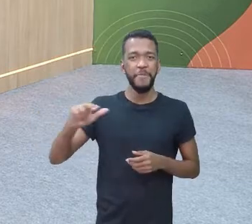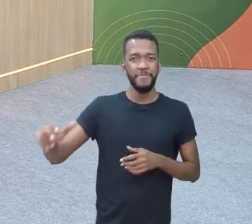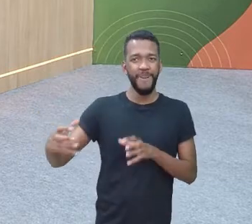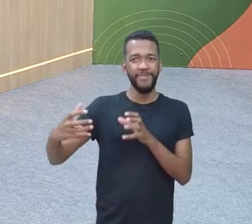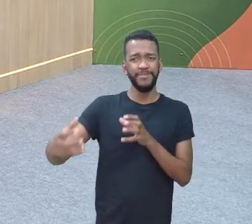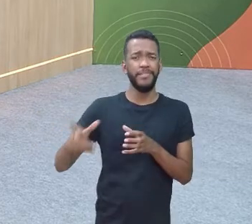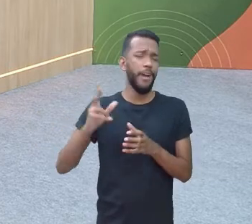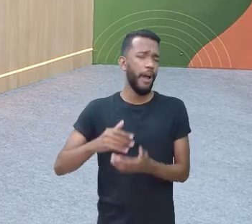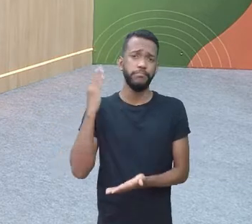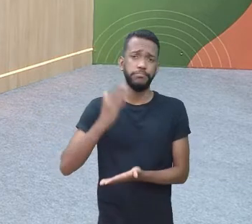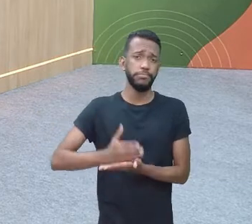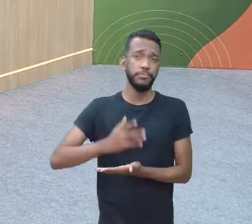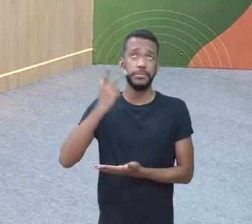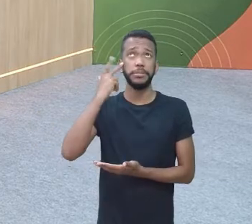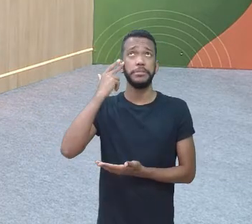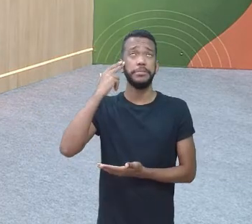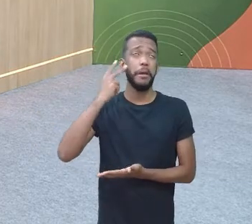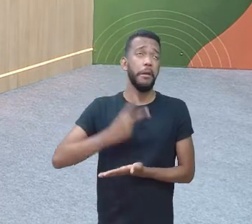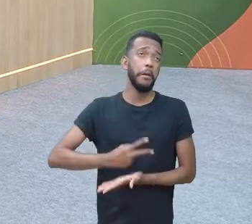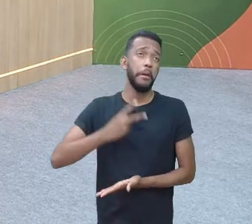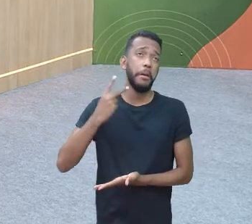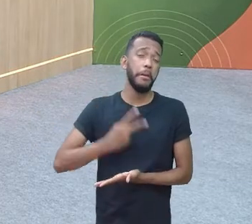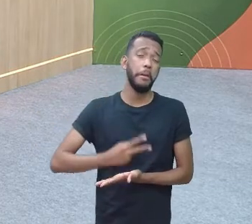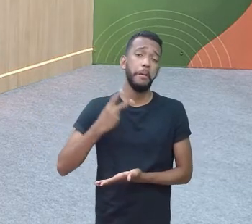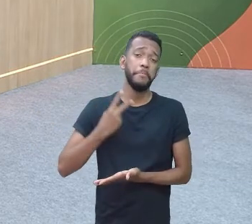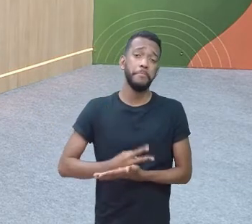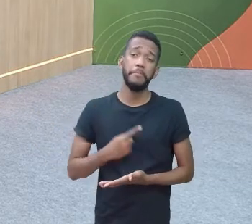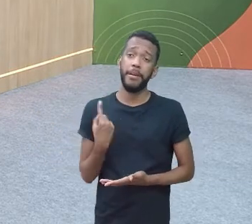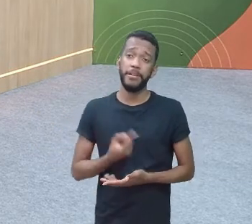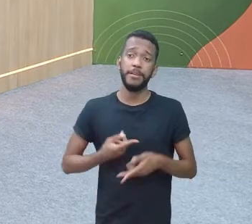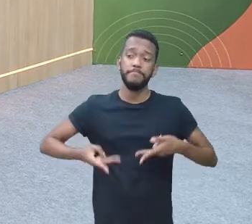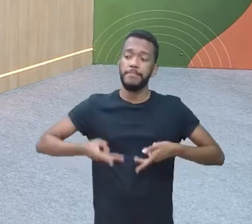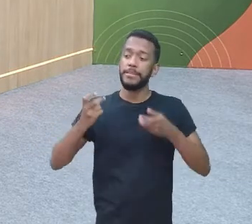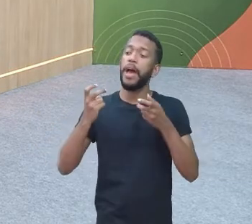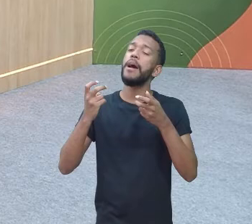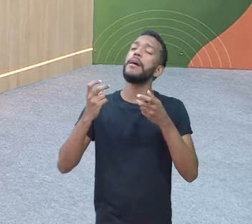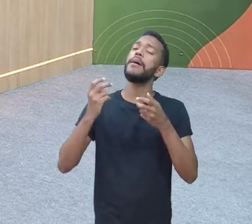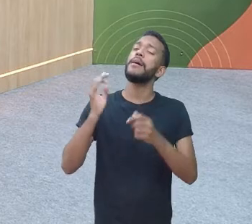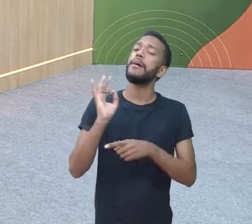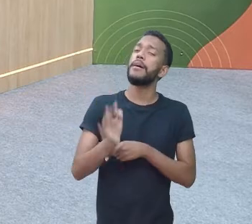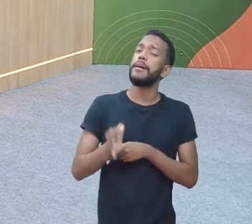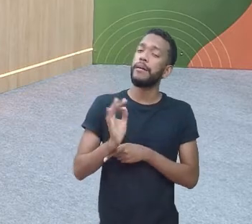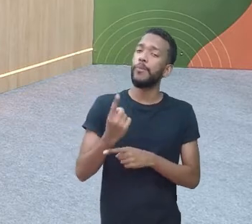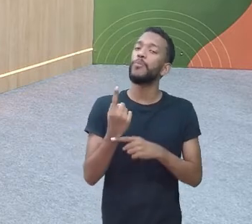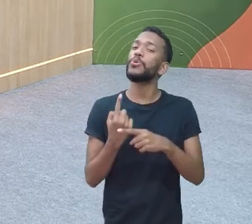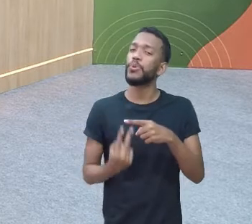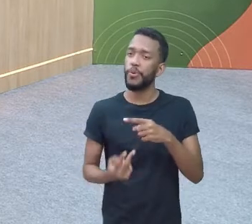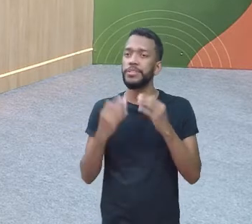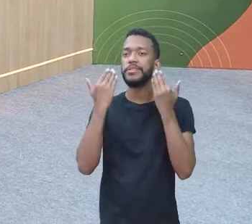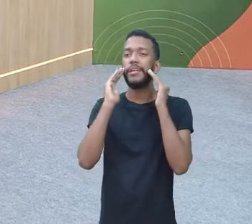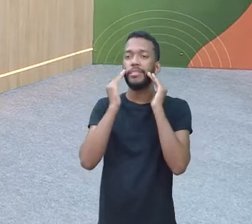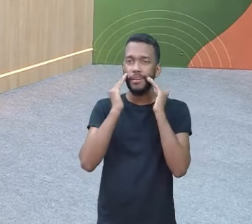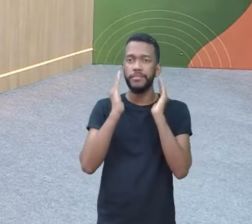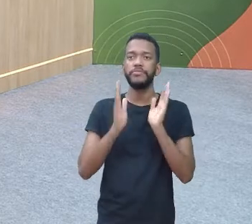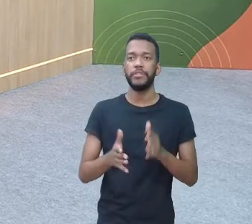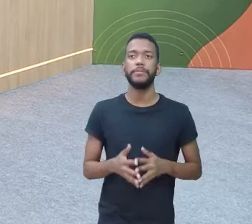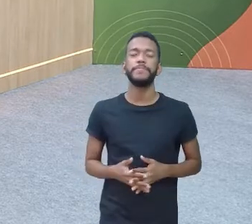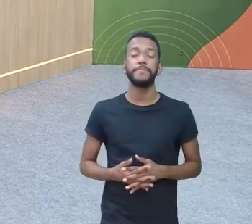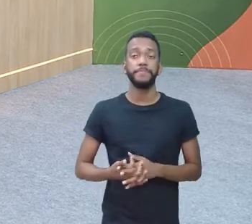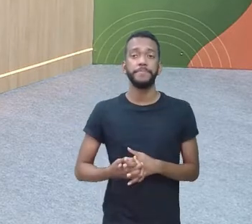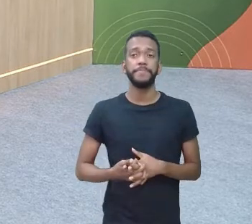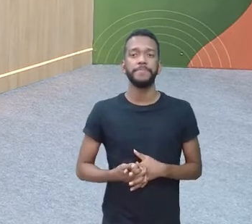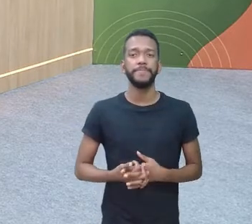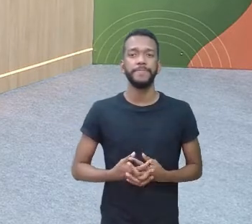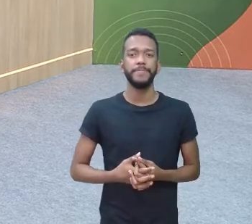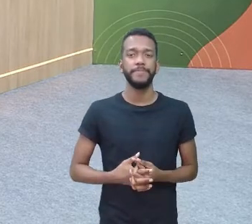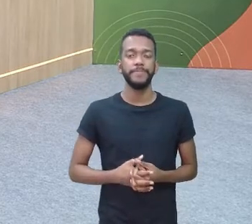tão frequente na nossa vida, né? Como eu falei do exemplo, para a gente perceber essa noção de divisão aí, tá certo? Então,